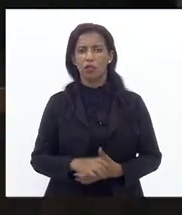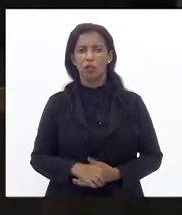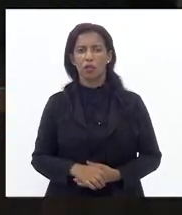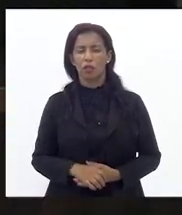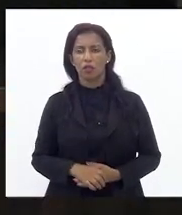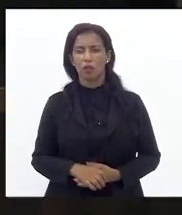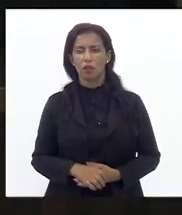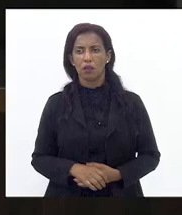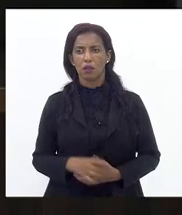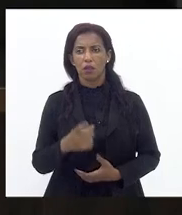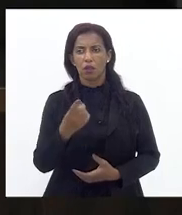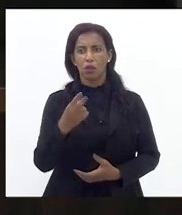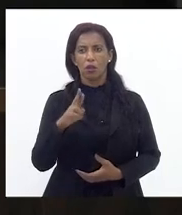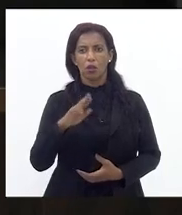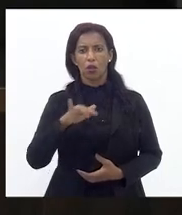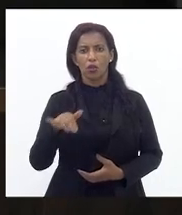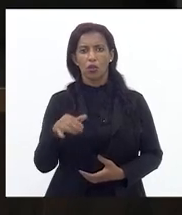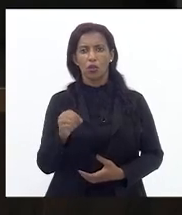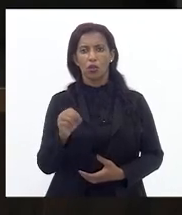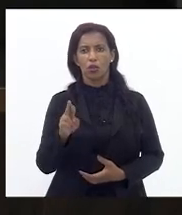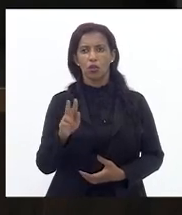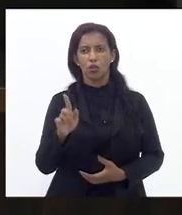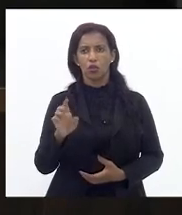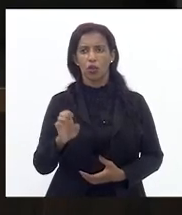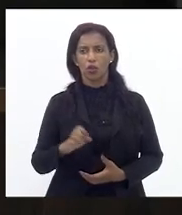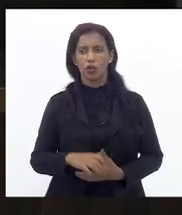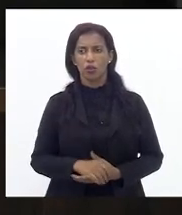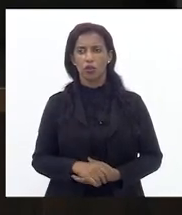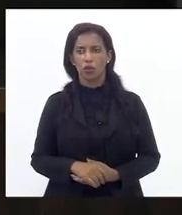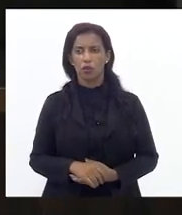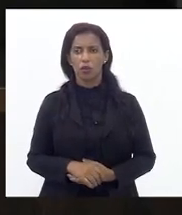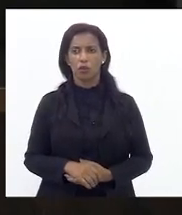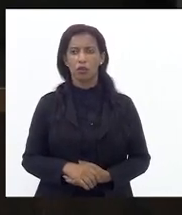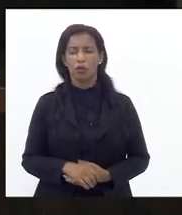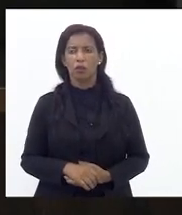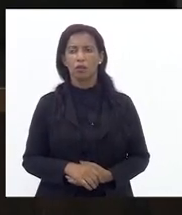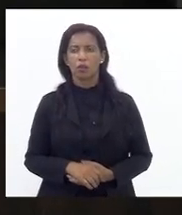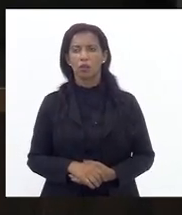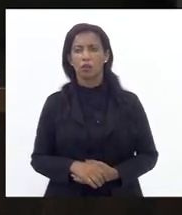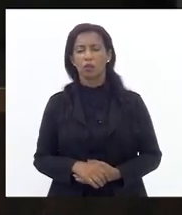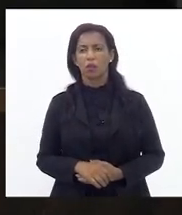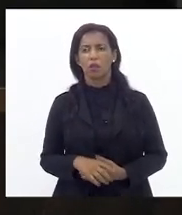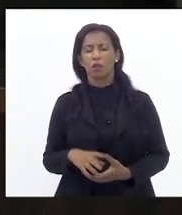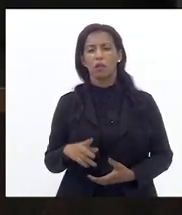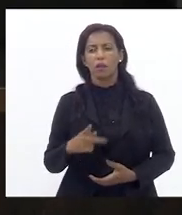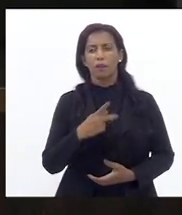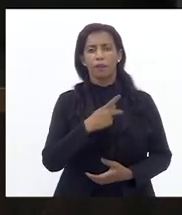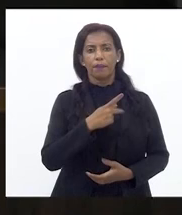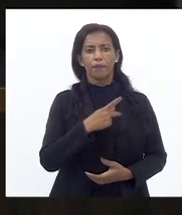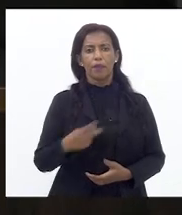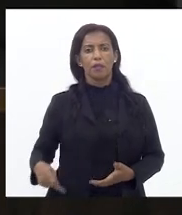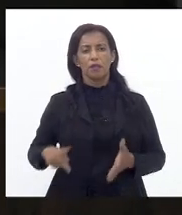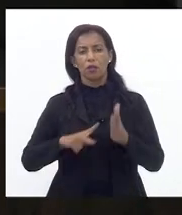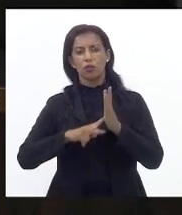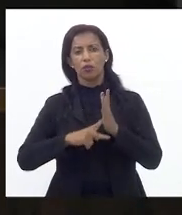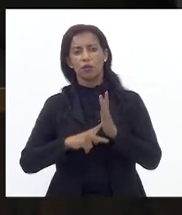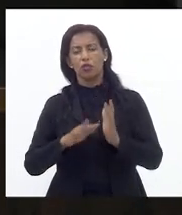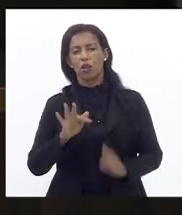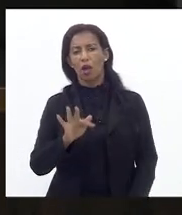presentes Senhor Doutor Jorge Paulo o presidente do sindicato dos fazendários